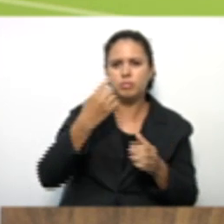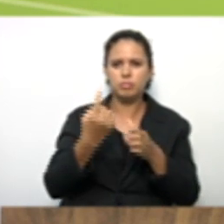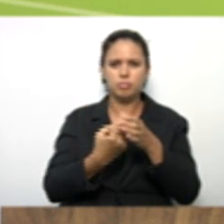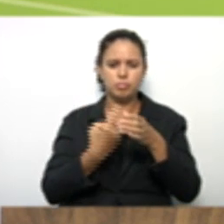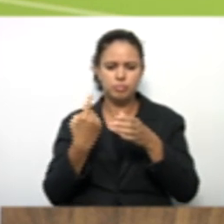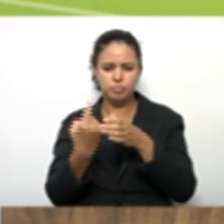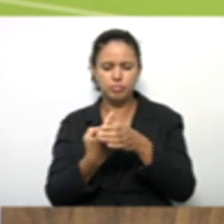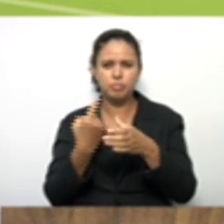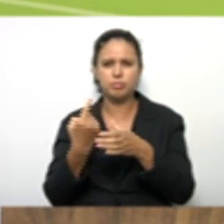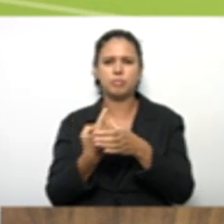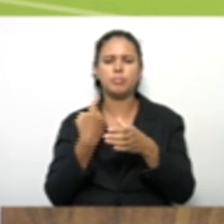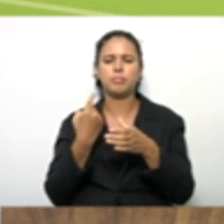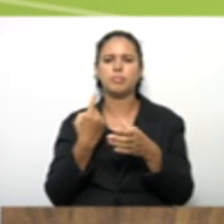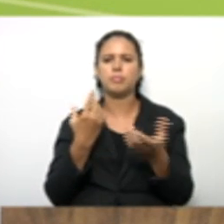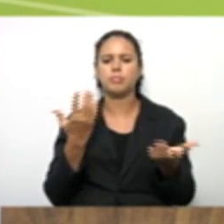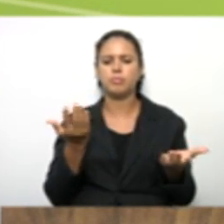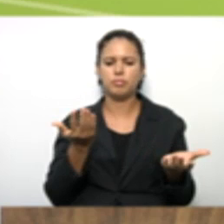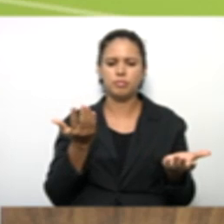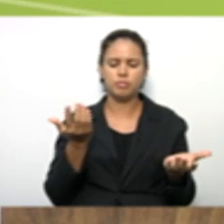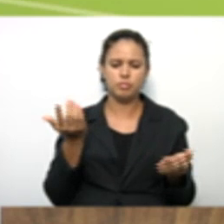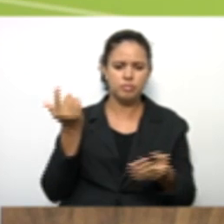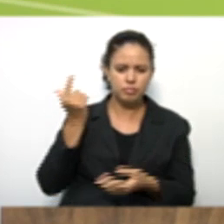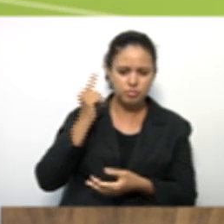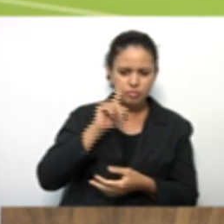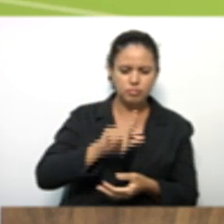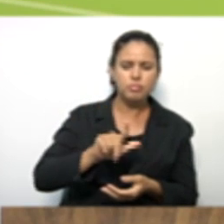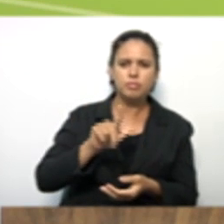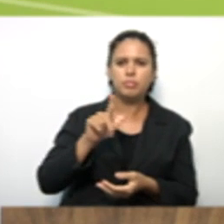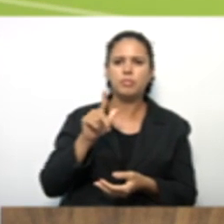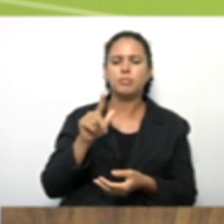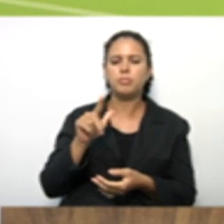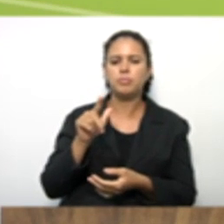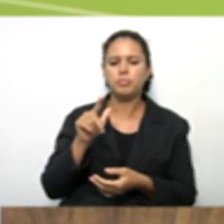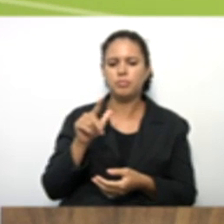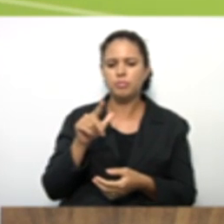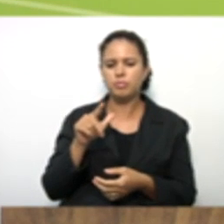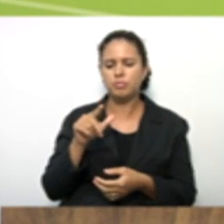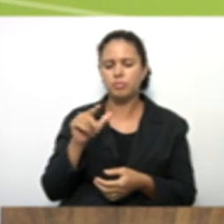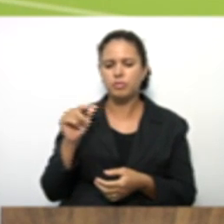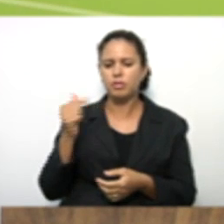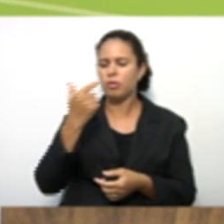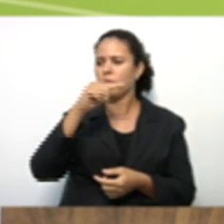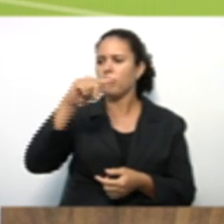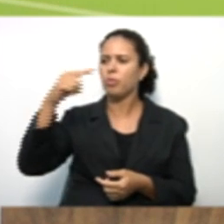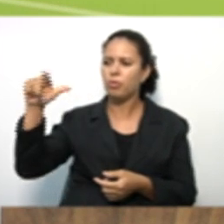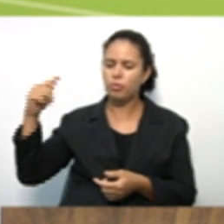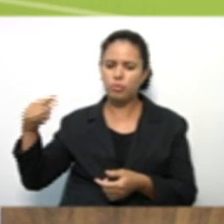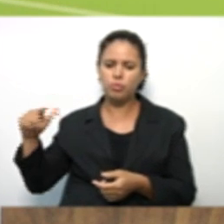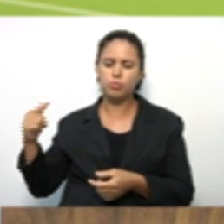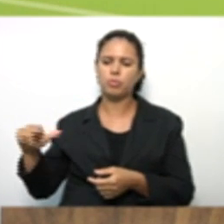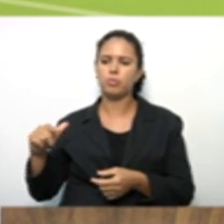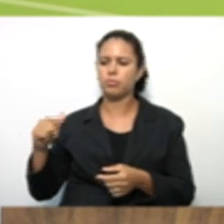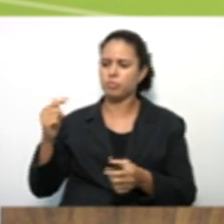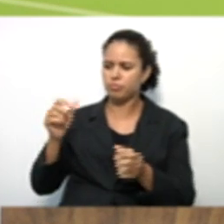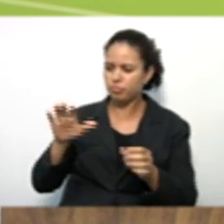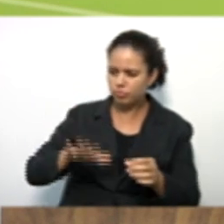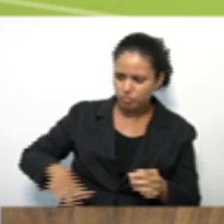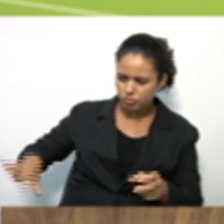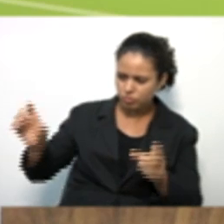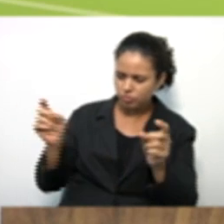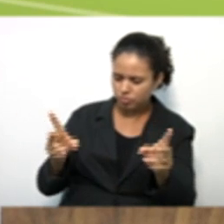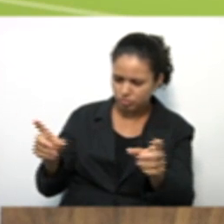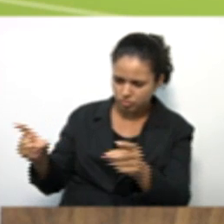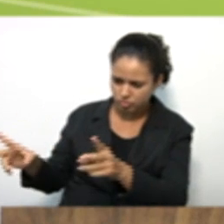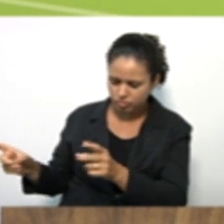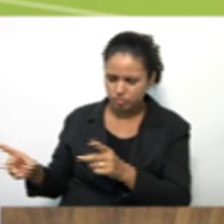pequenos agricultores, ela acaba adquirindo as frutas, ou até mesmo de um outro tipo de fornecedor, além dos pequenos agricultores, mas